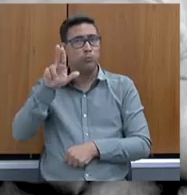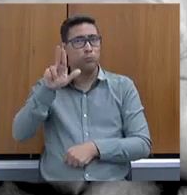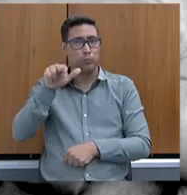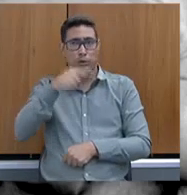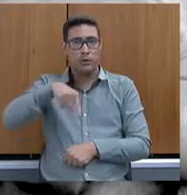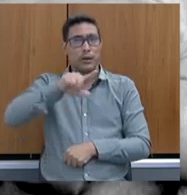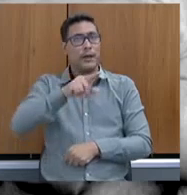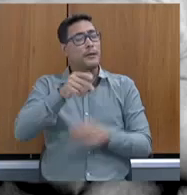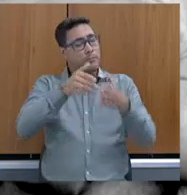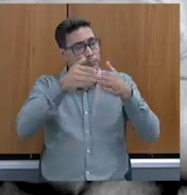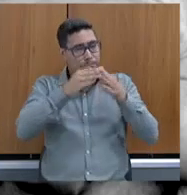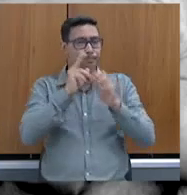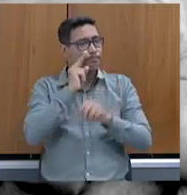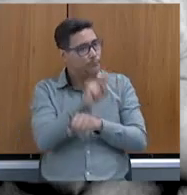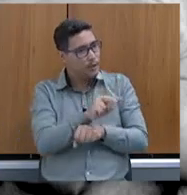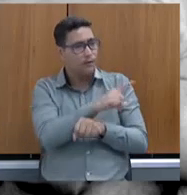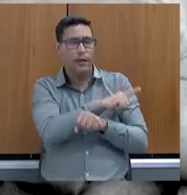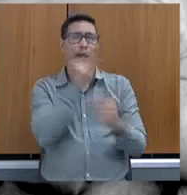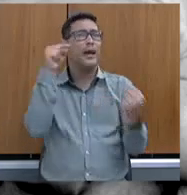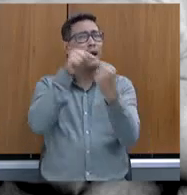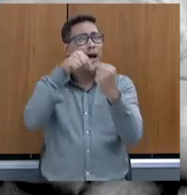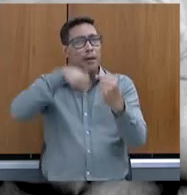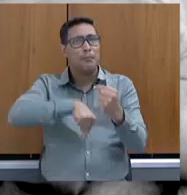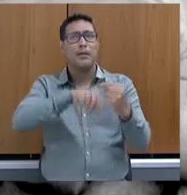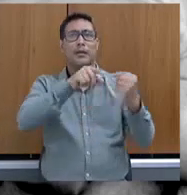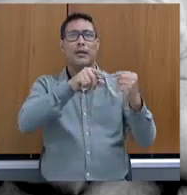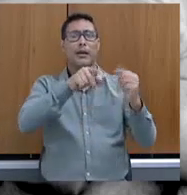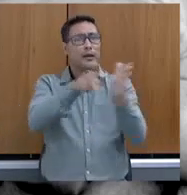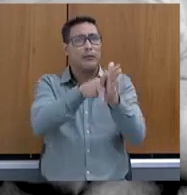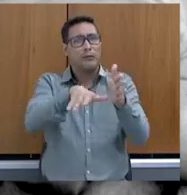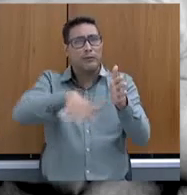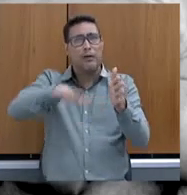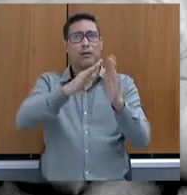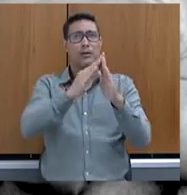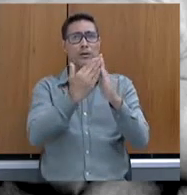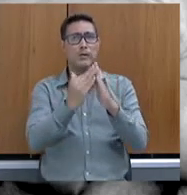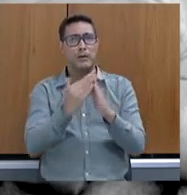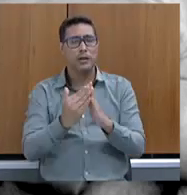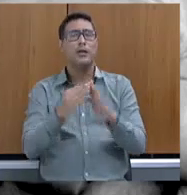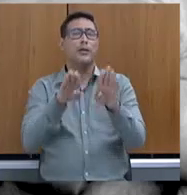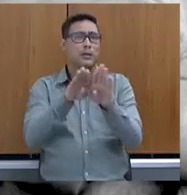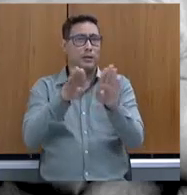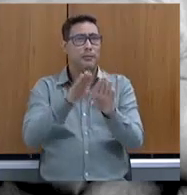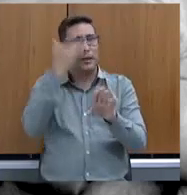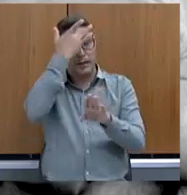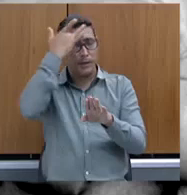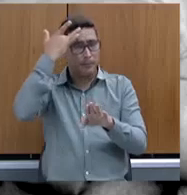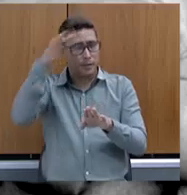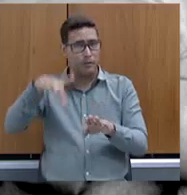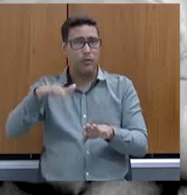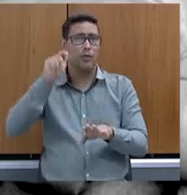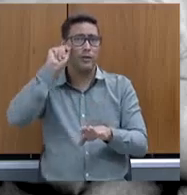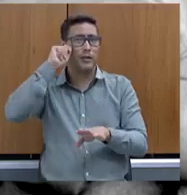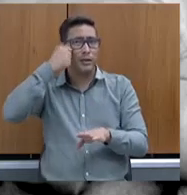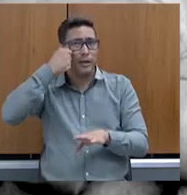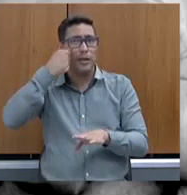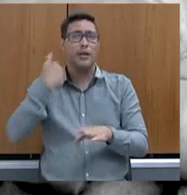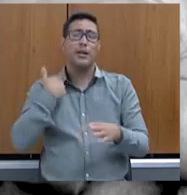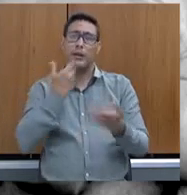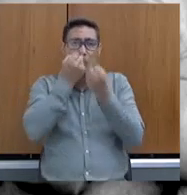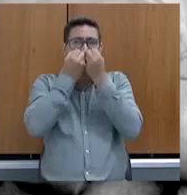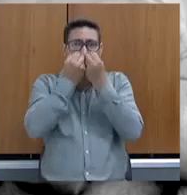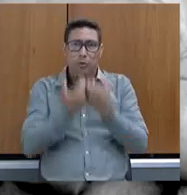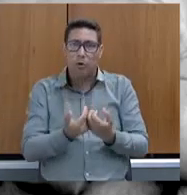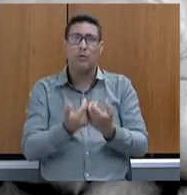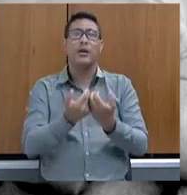de minerariedade um filme periférico feito pela comunidade negra é realmente muito louvável e eu acredito